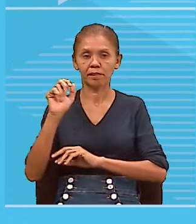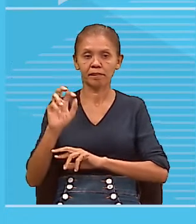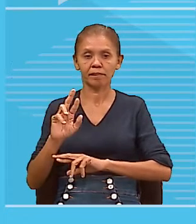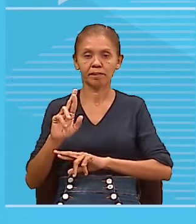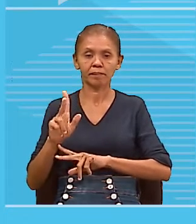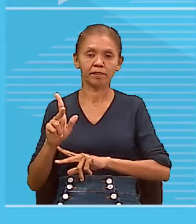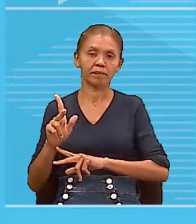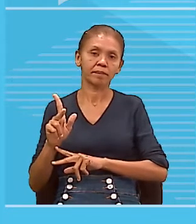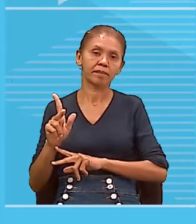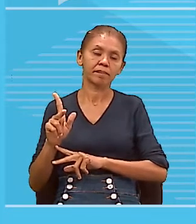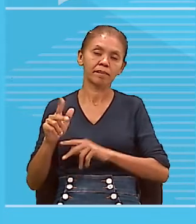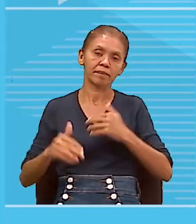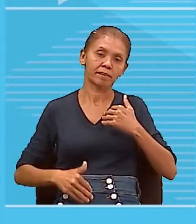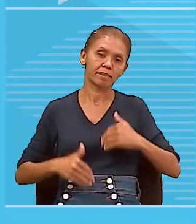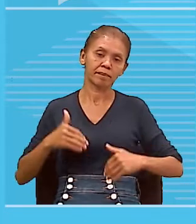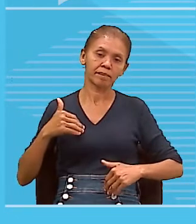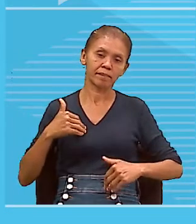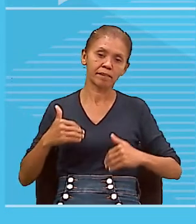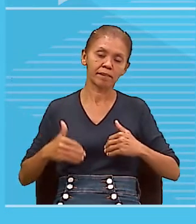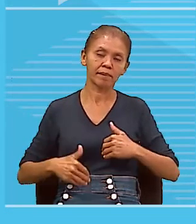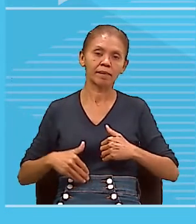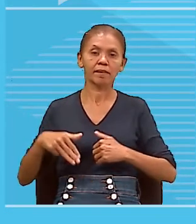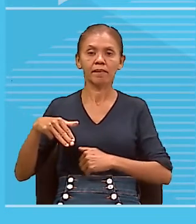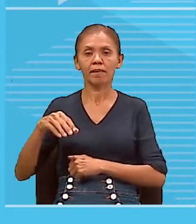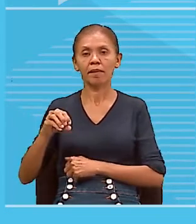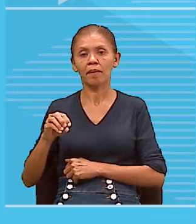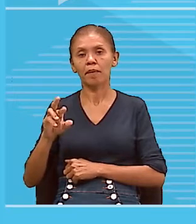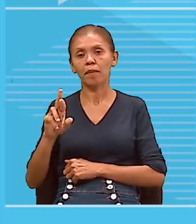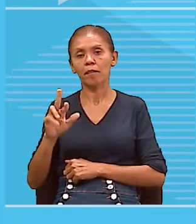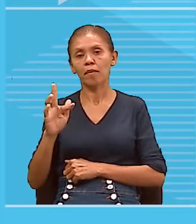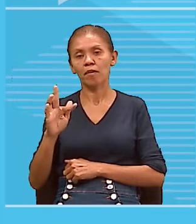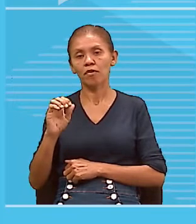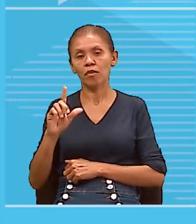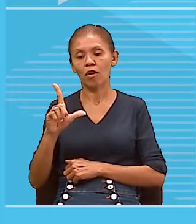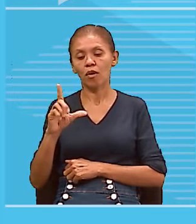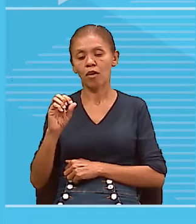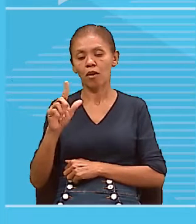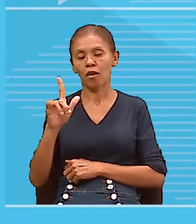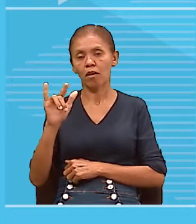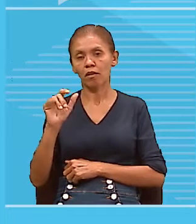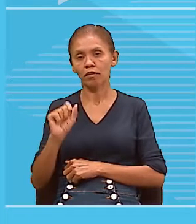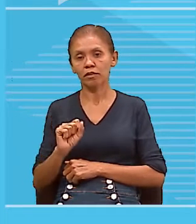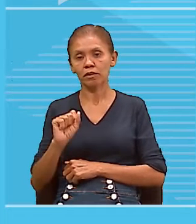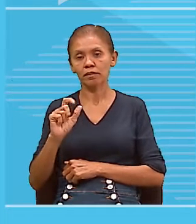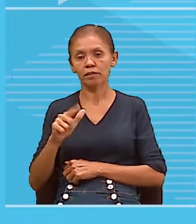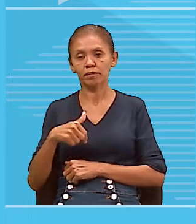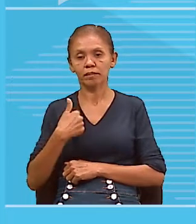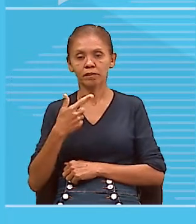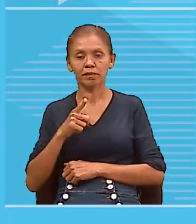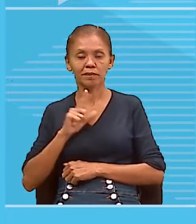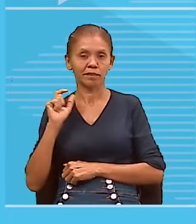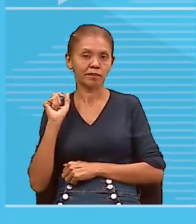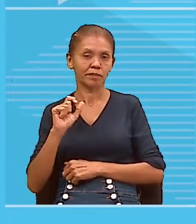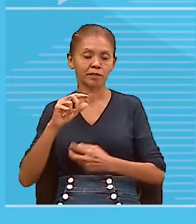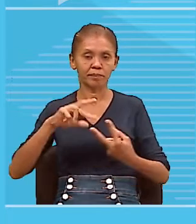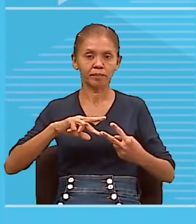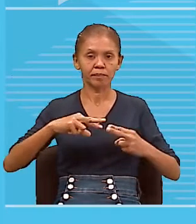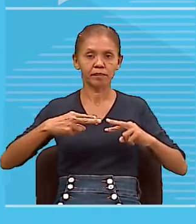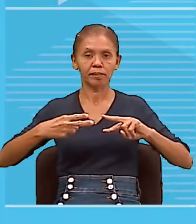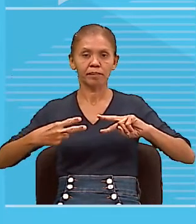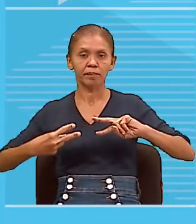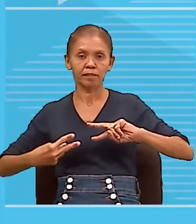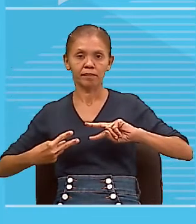diferenças físicas morfológicas que nem são tão grandes assim a gente tem a questão genética né